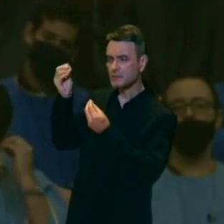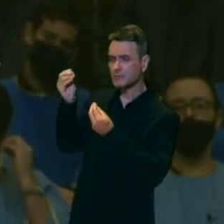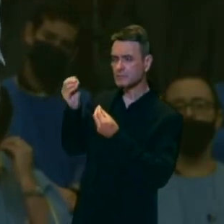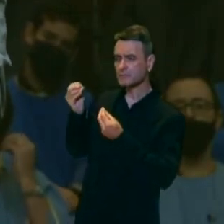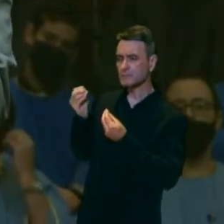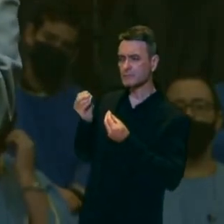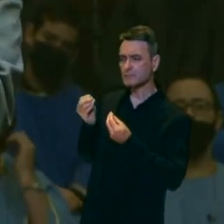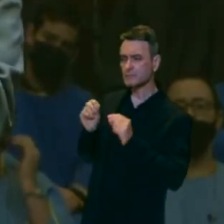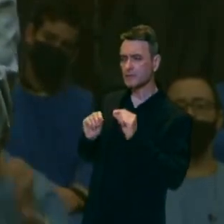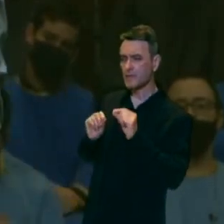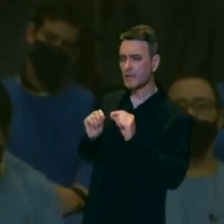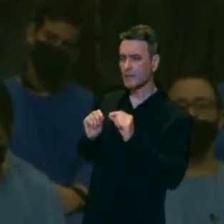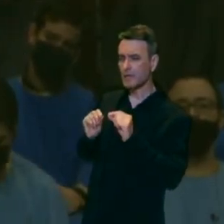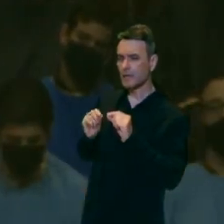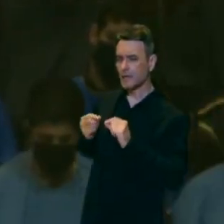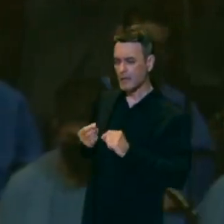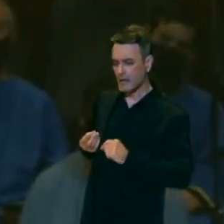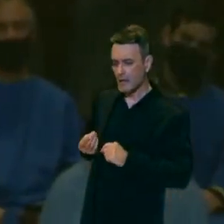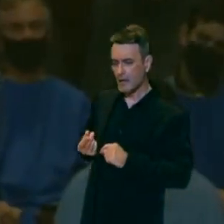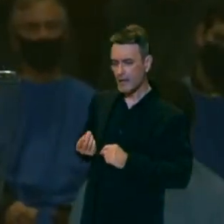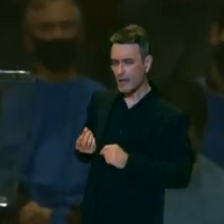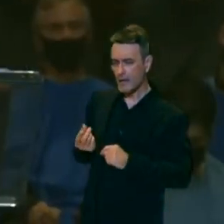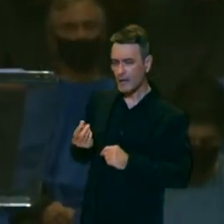da nossa vida.